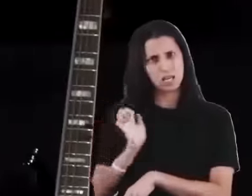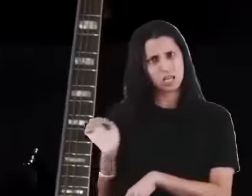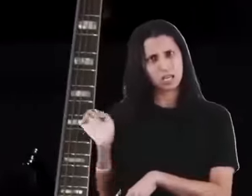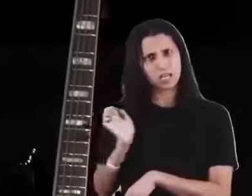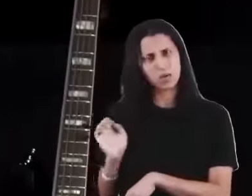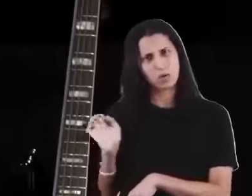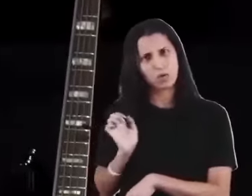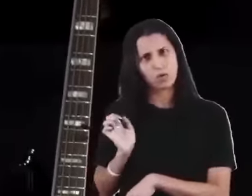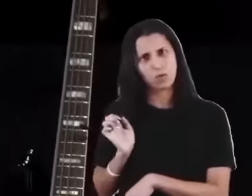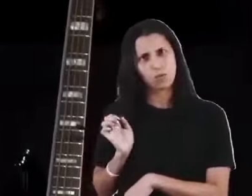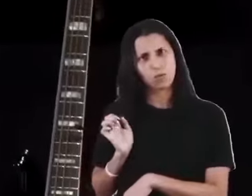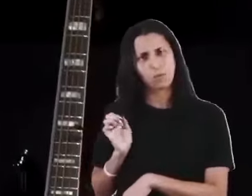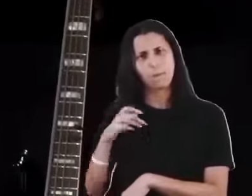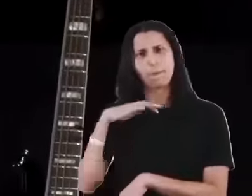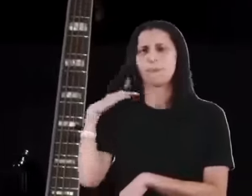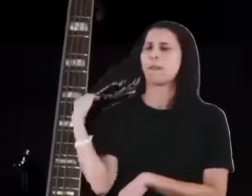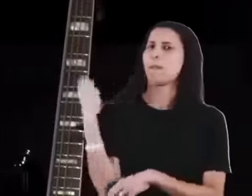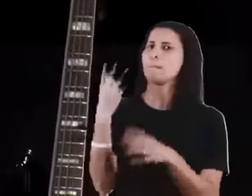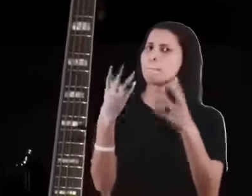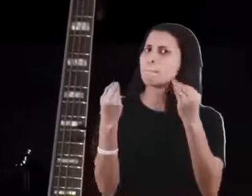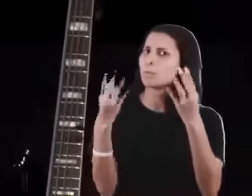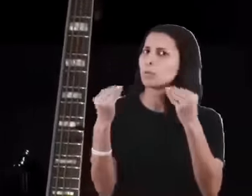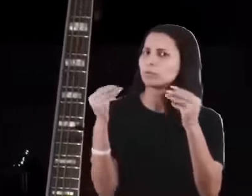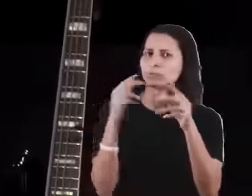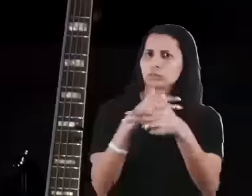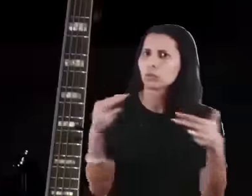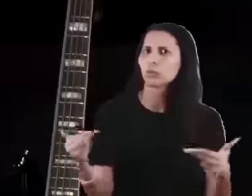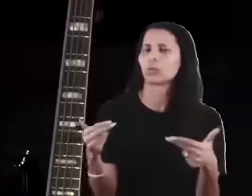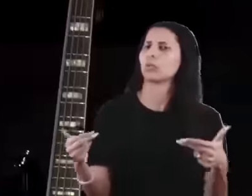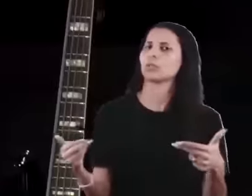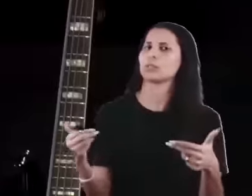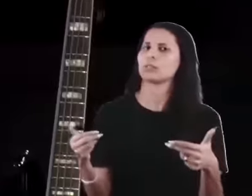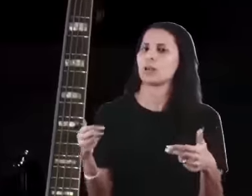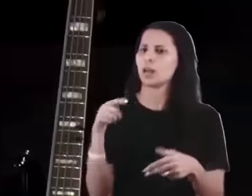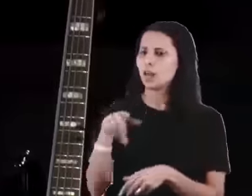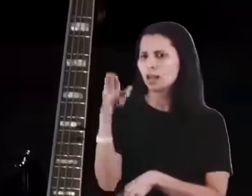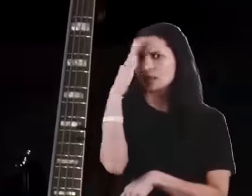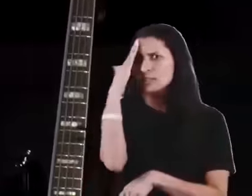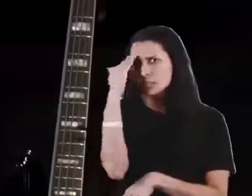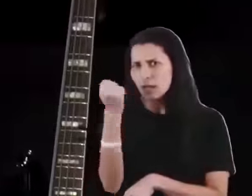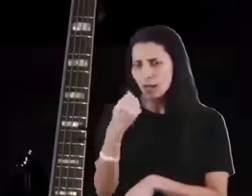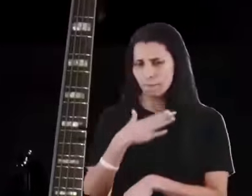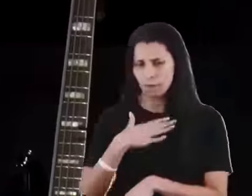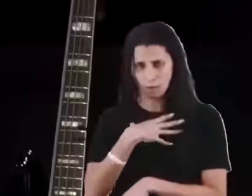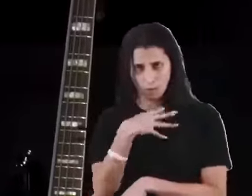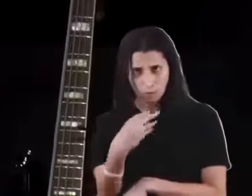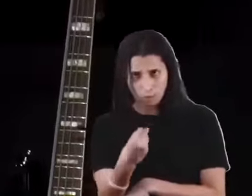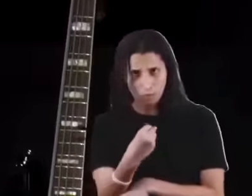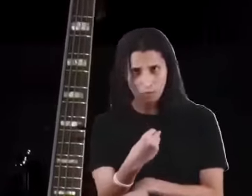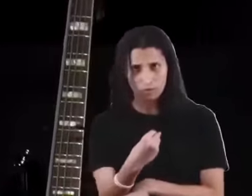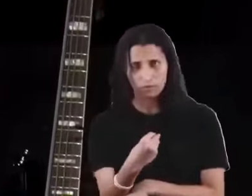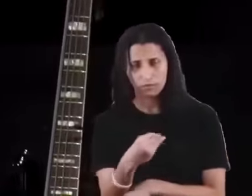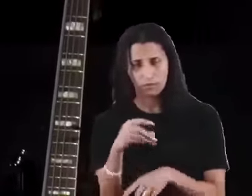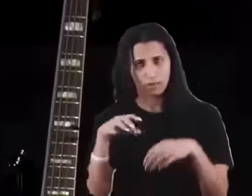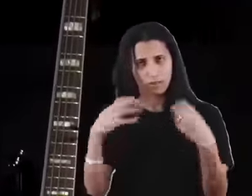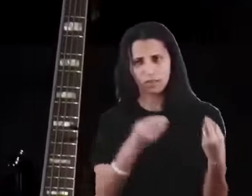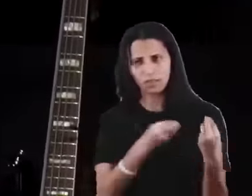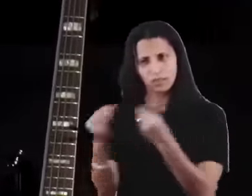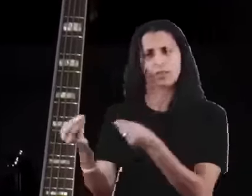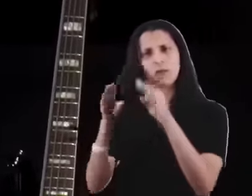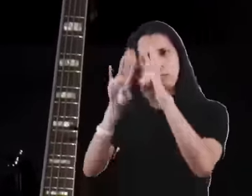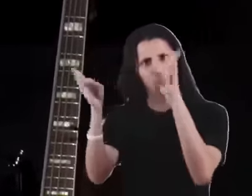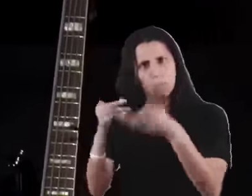rico sabe que eu tô carregando o filho dele e o bicho me dá um ordem e eu ia ter